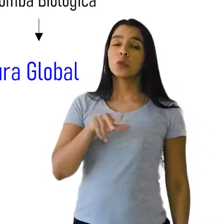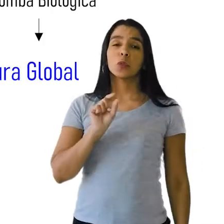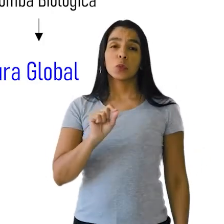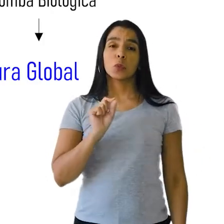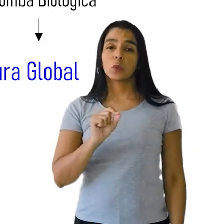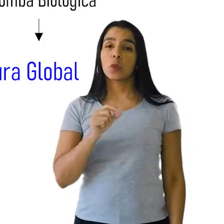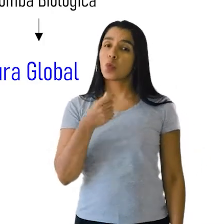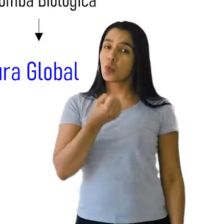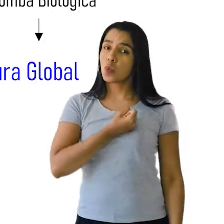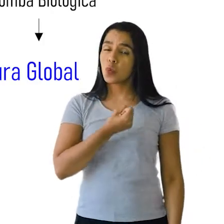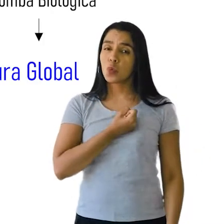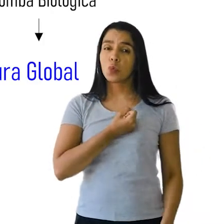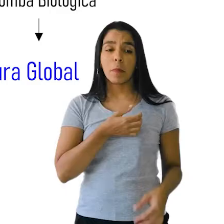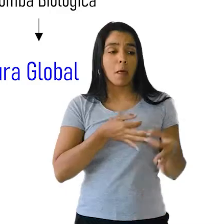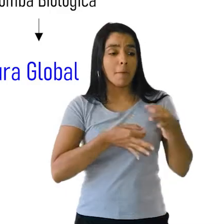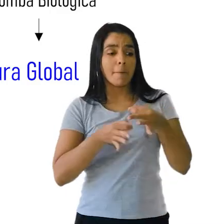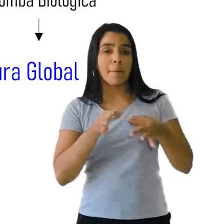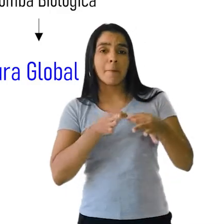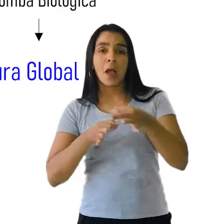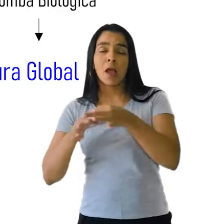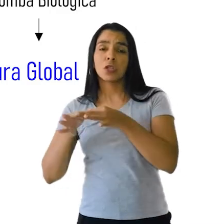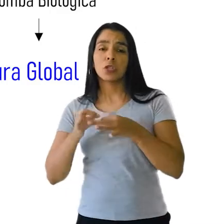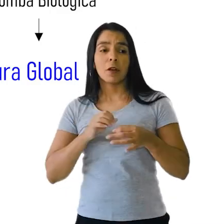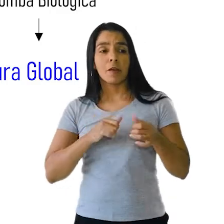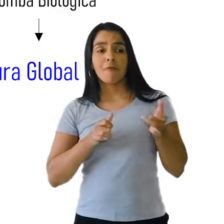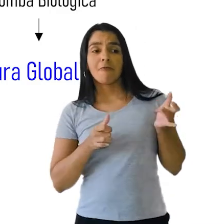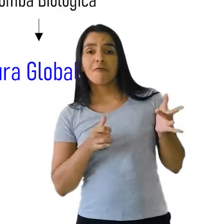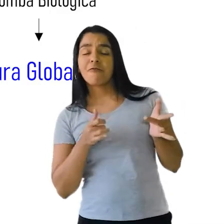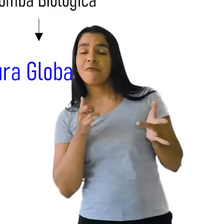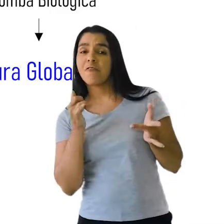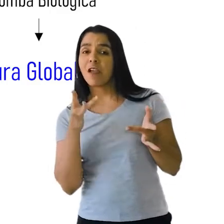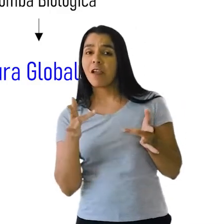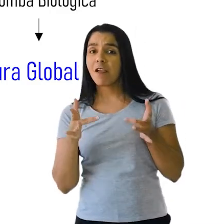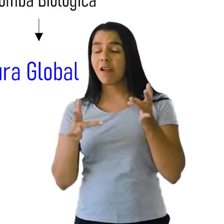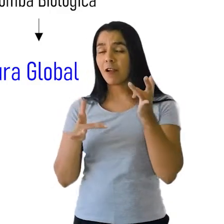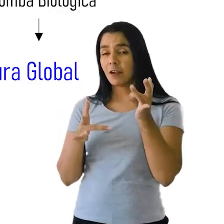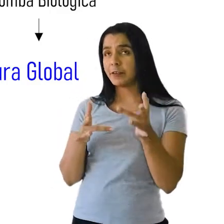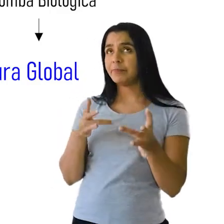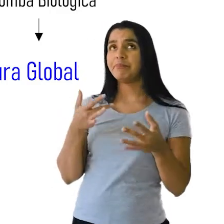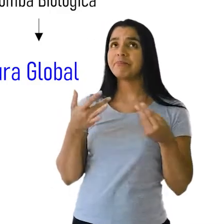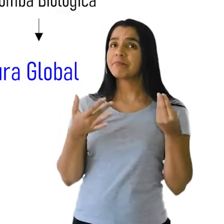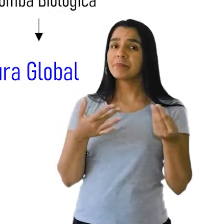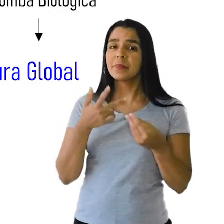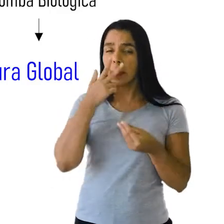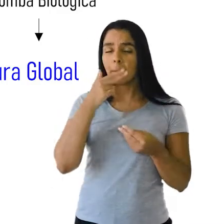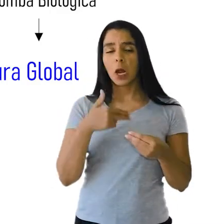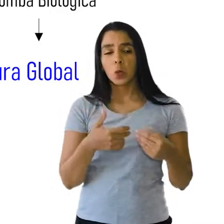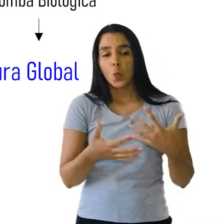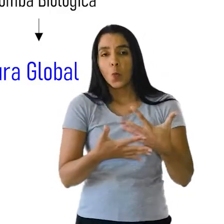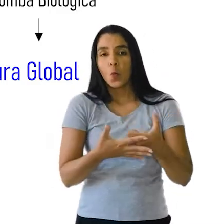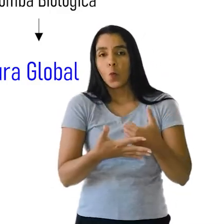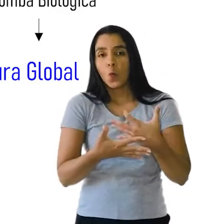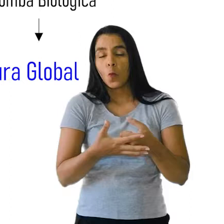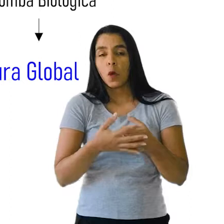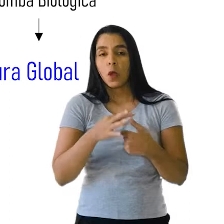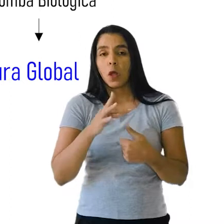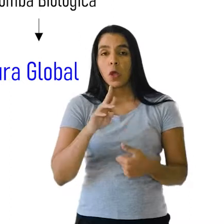persistente teria produzido como resultado um grande número de partículas que ficaram